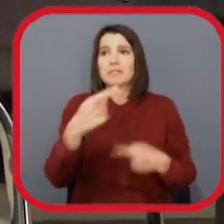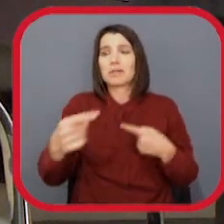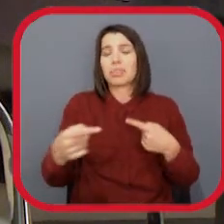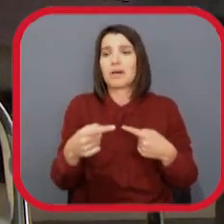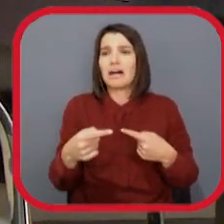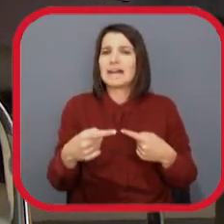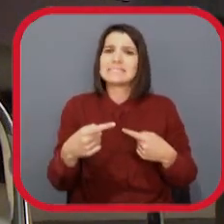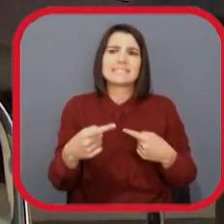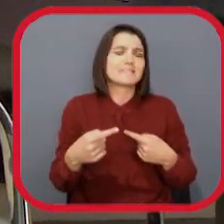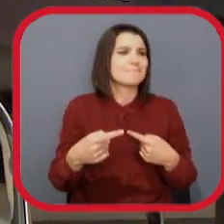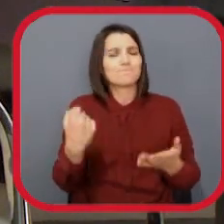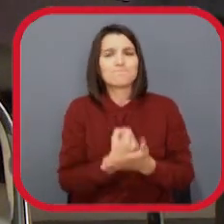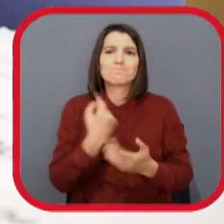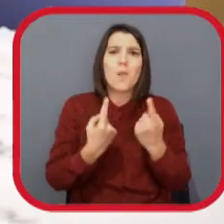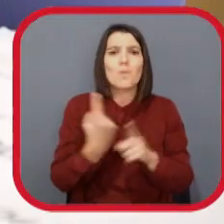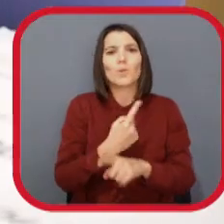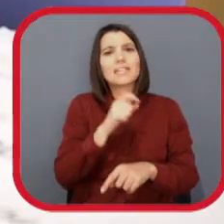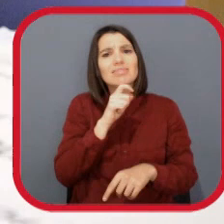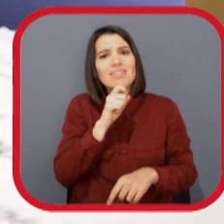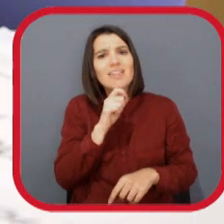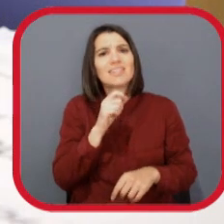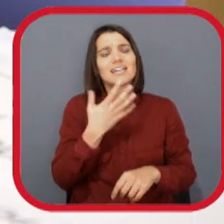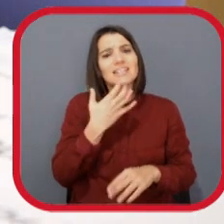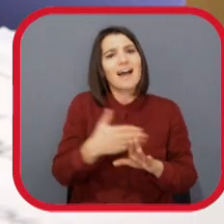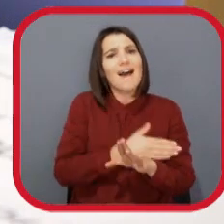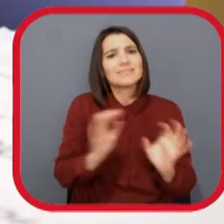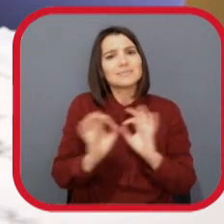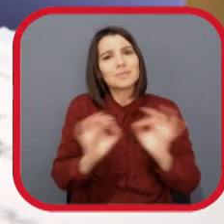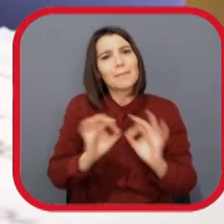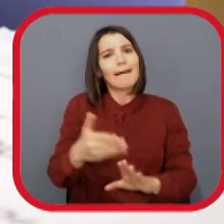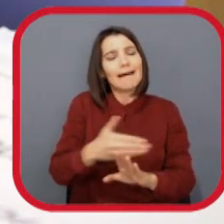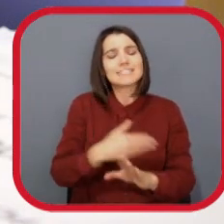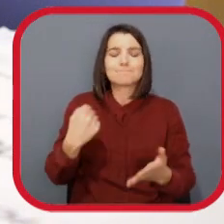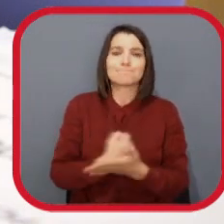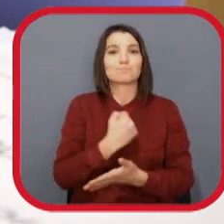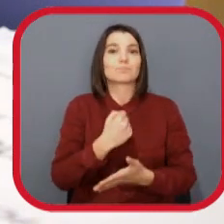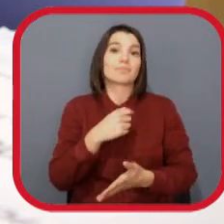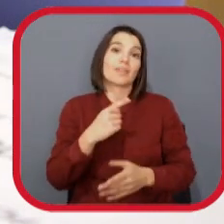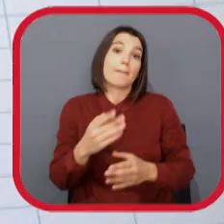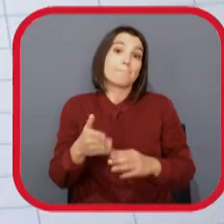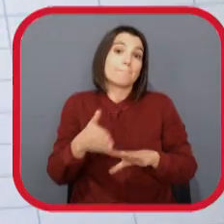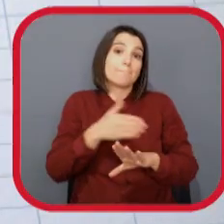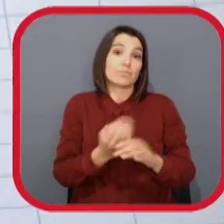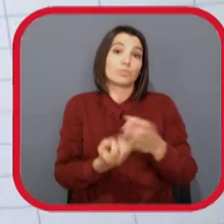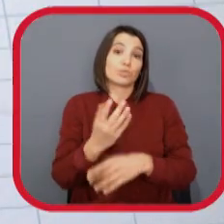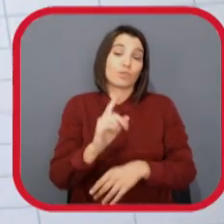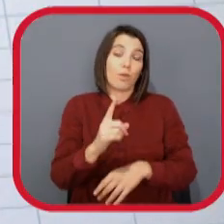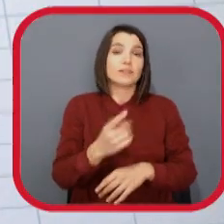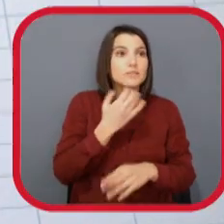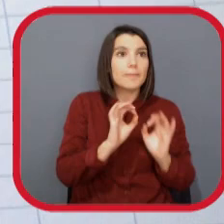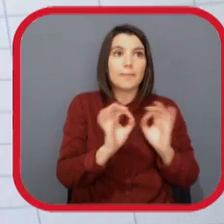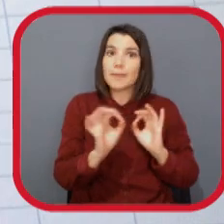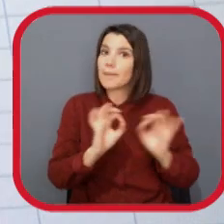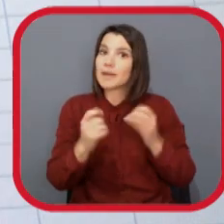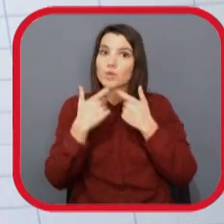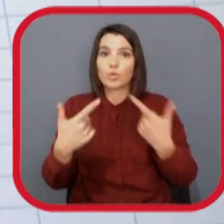no final parecem sempre curtas, porque há sempre algo que poderíamos ter acautelado nessa fase. No fundo, a pré-produção é